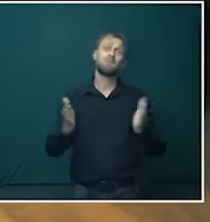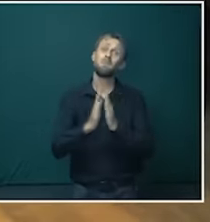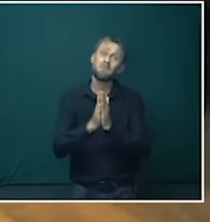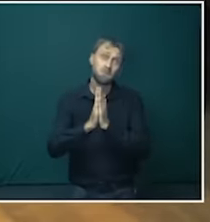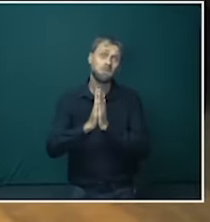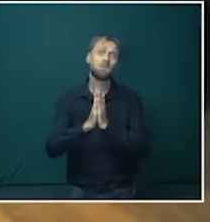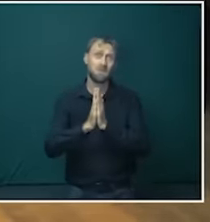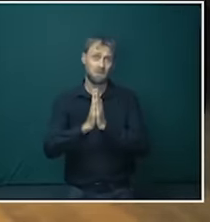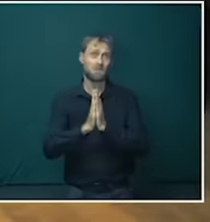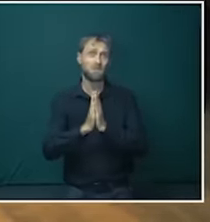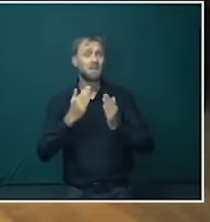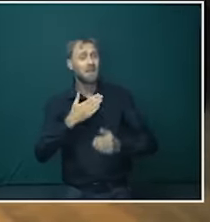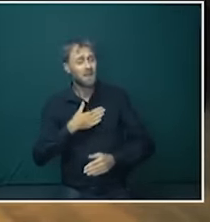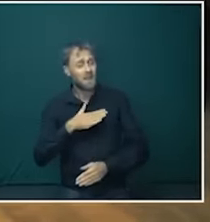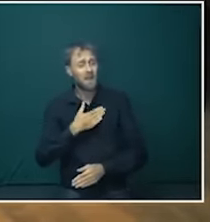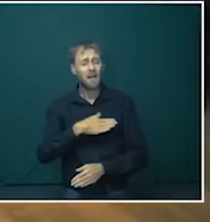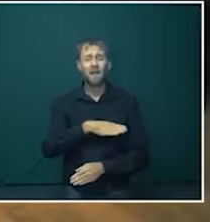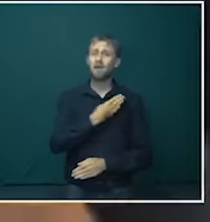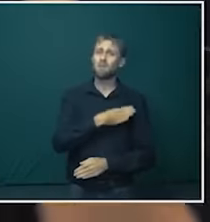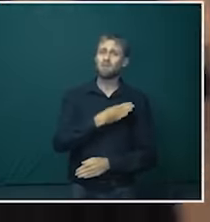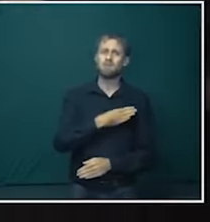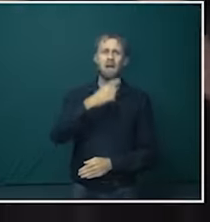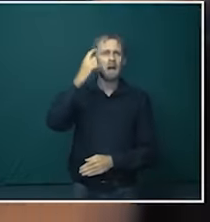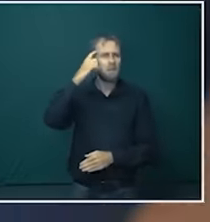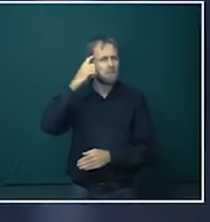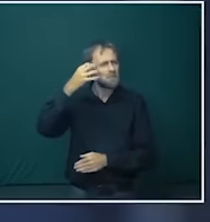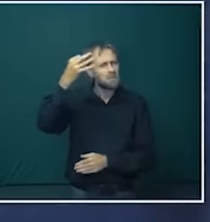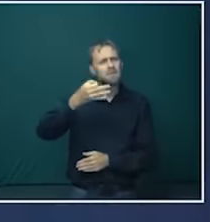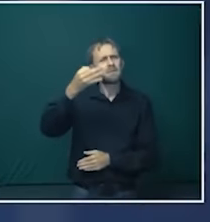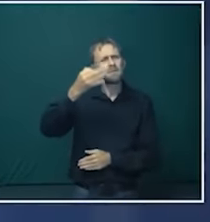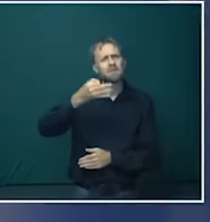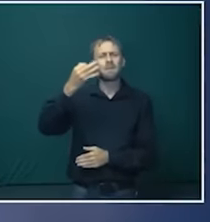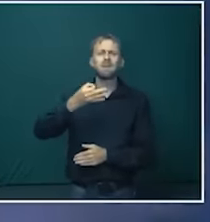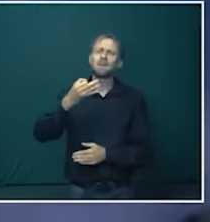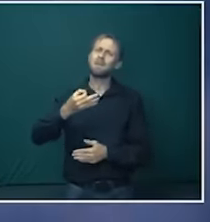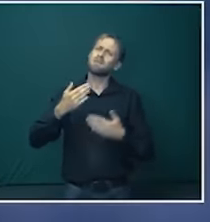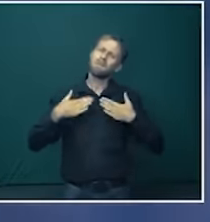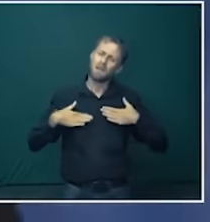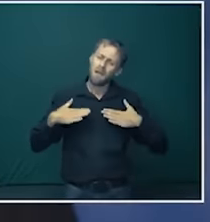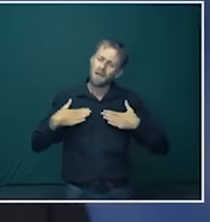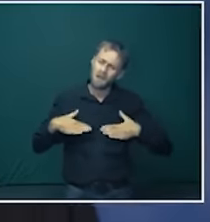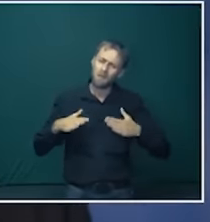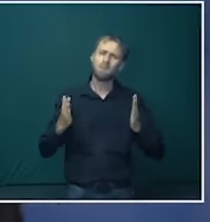frente. Jogava água fria nesse coração de cabeça quente.